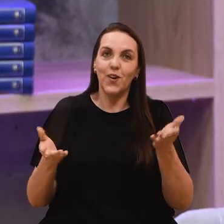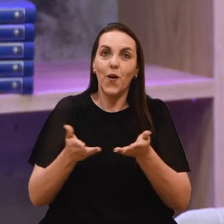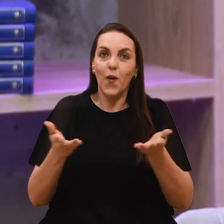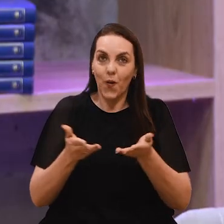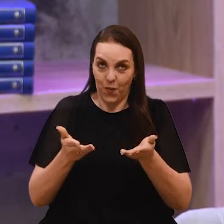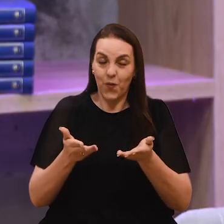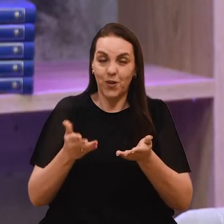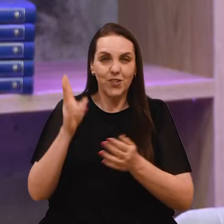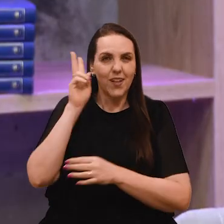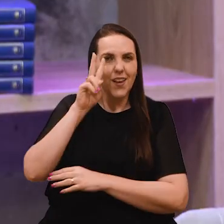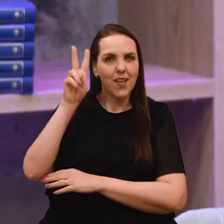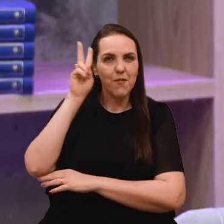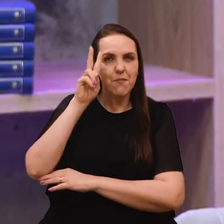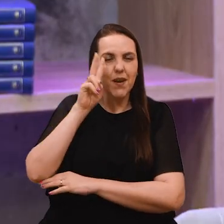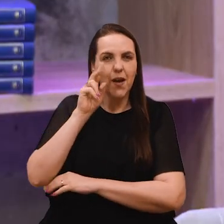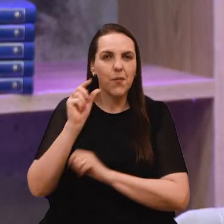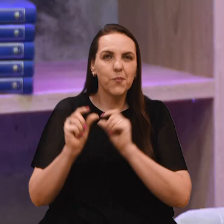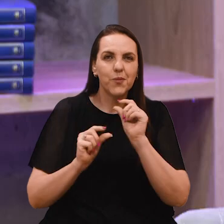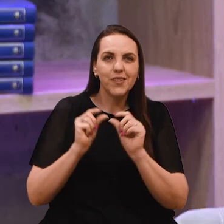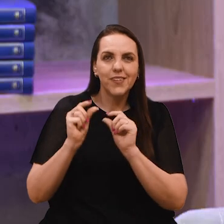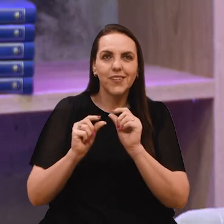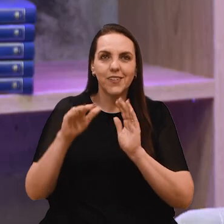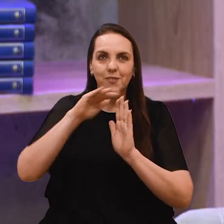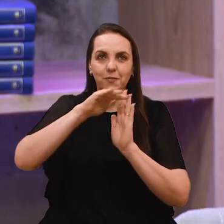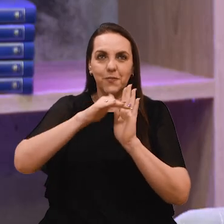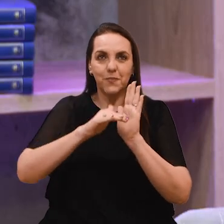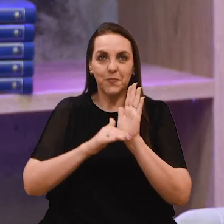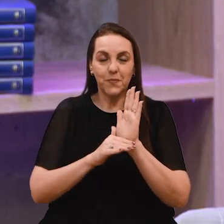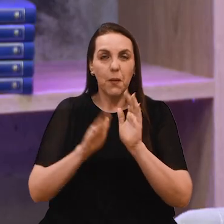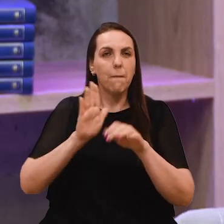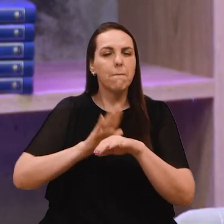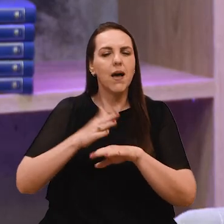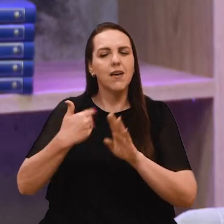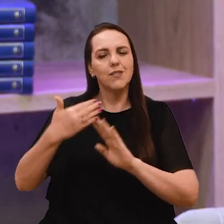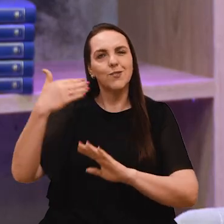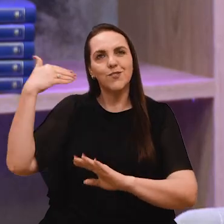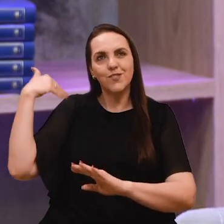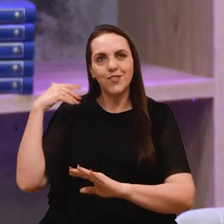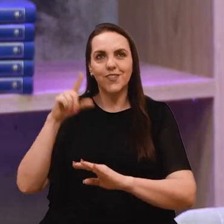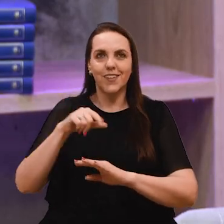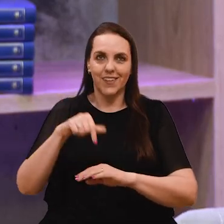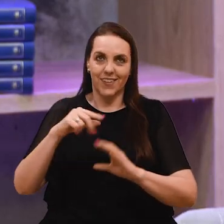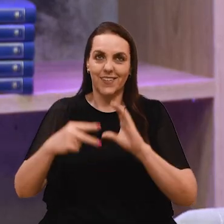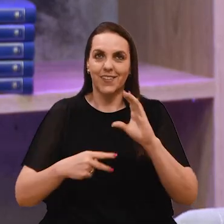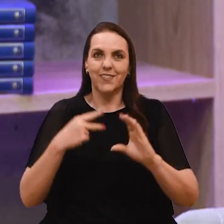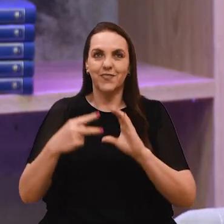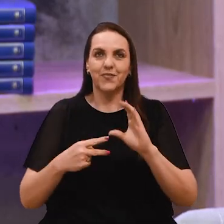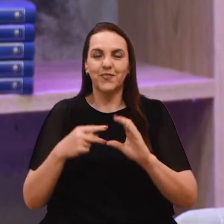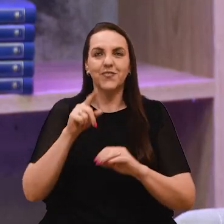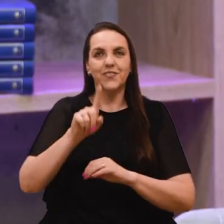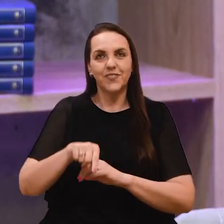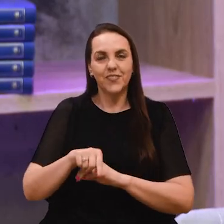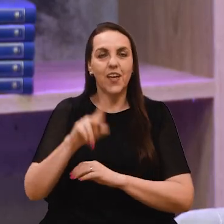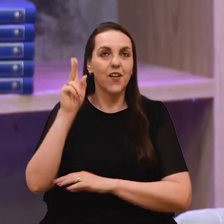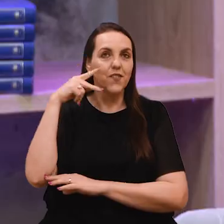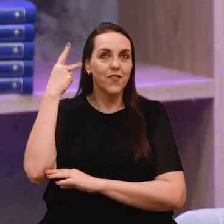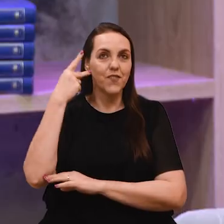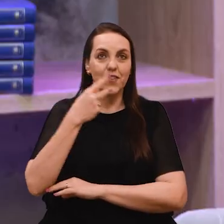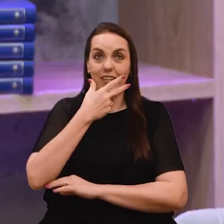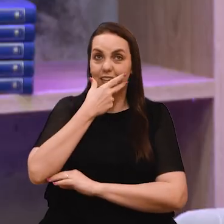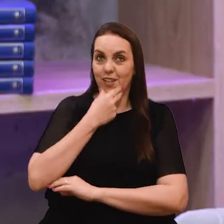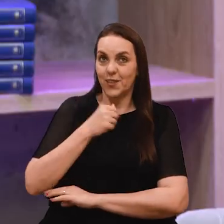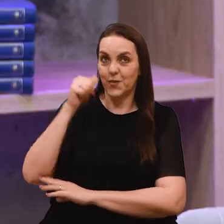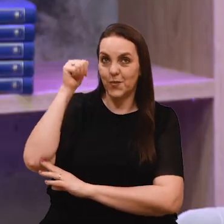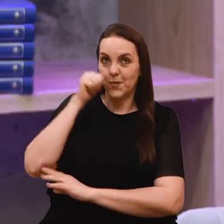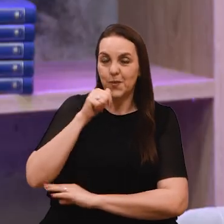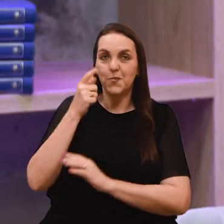hoje, a gente relembra um pouco sobre um programa, um dos mais antigos aqui da Casa Legislativa, que é o programa Vereador e